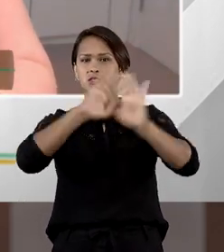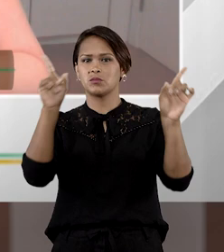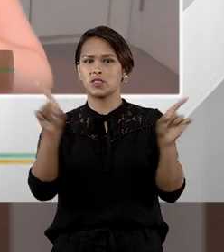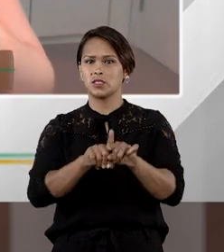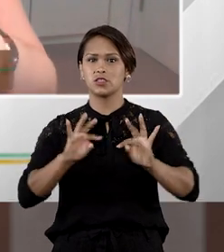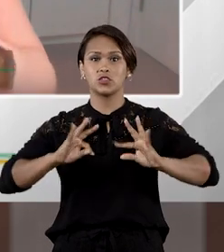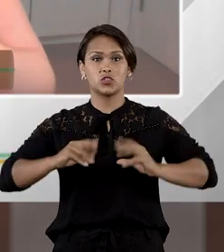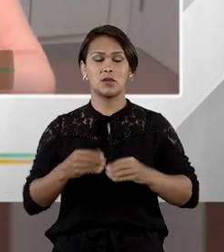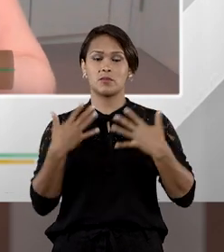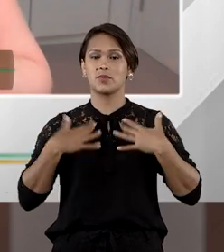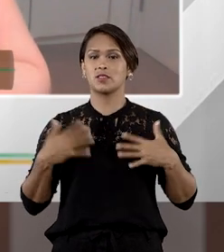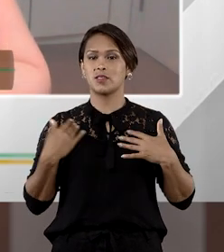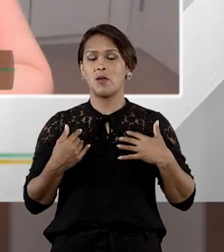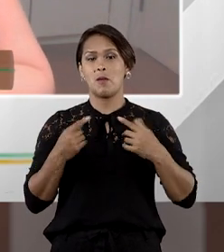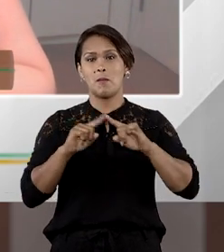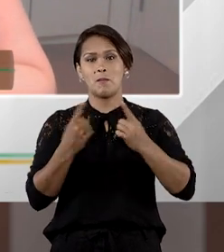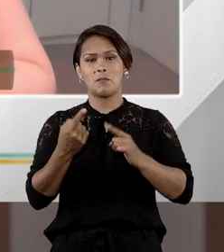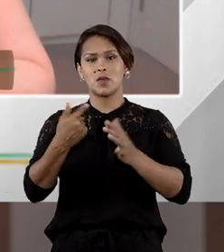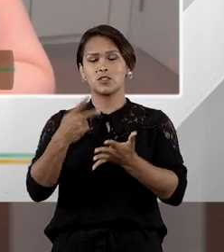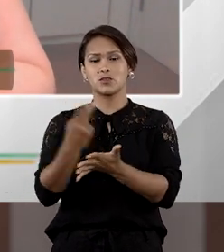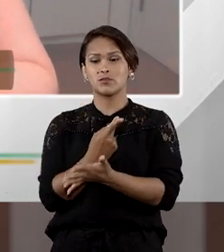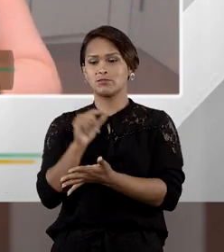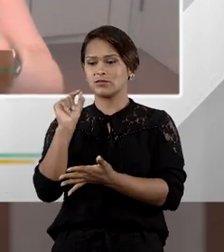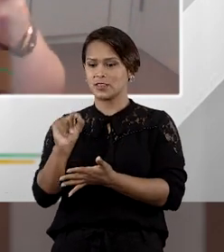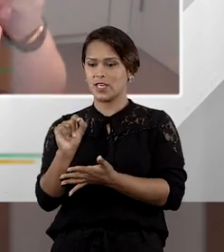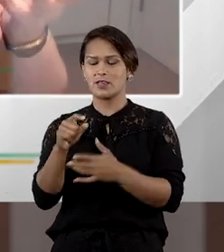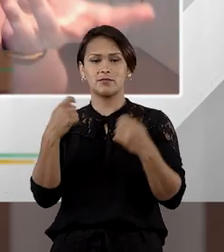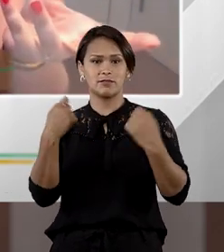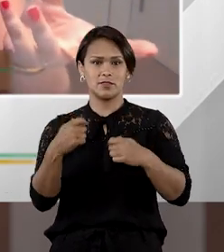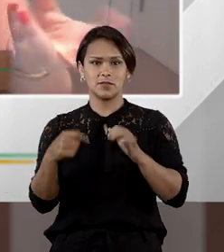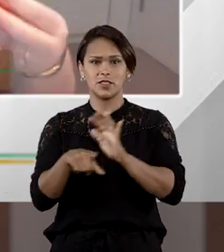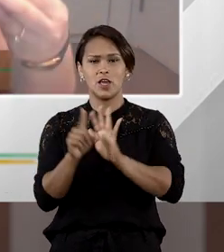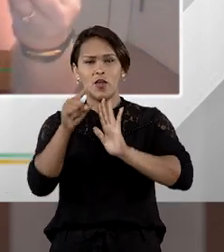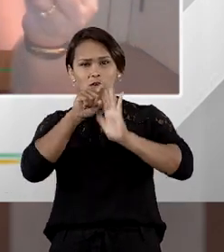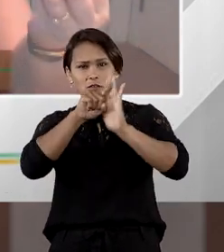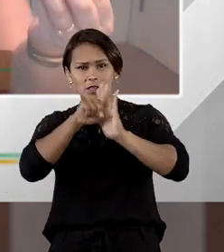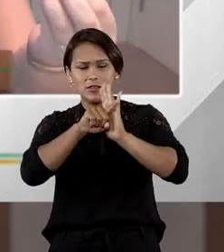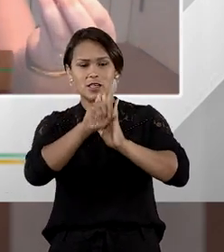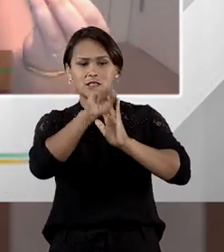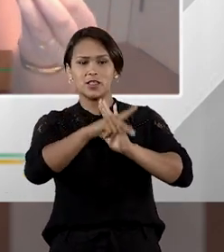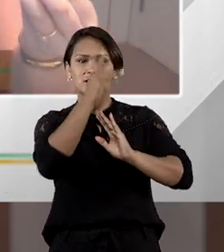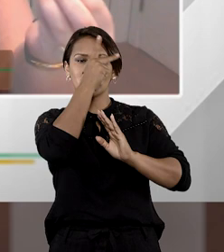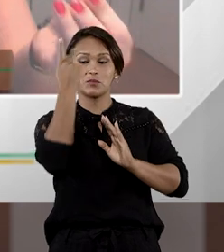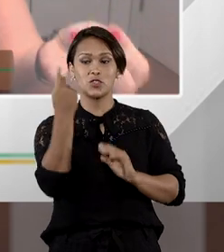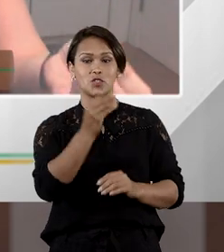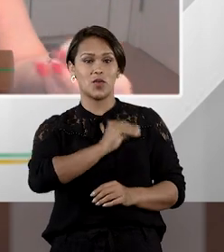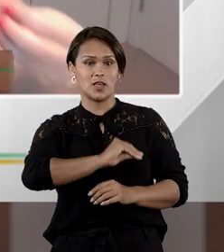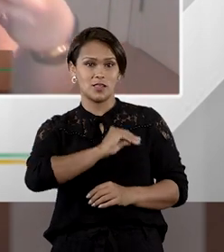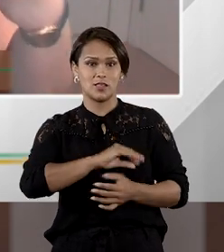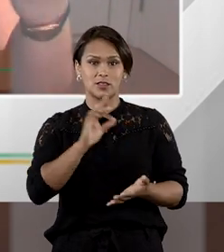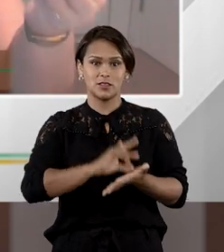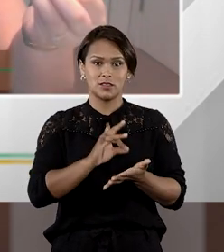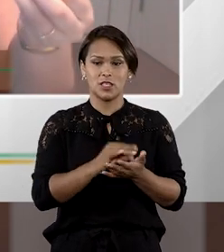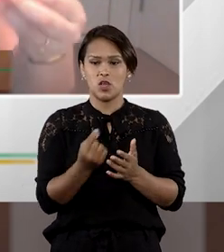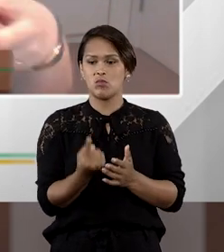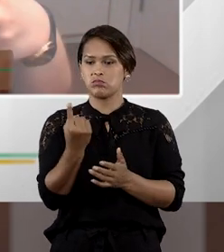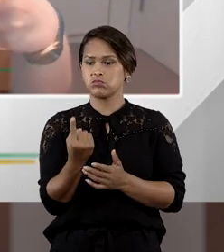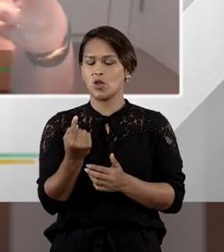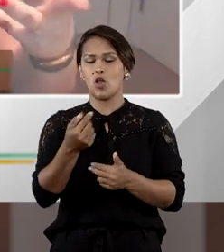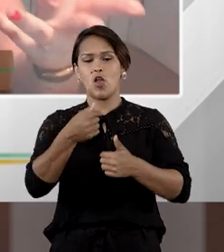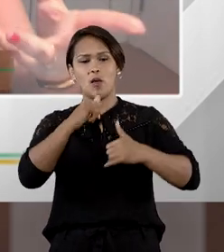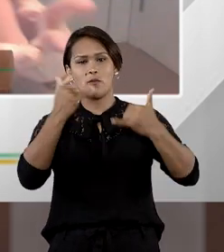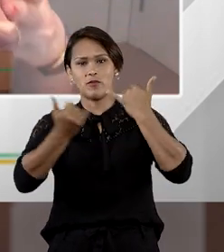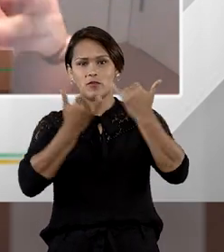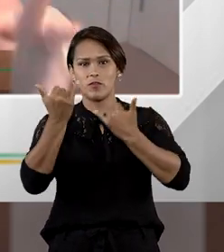tranquilo. Mas, muitas vezes, isso não acontece, e aí vai ser preciso verificar quanto essa pessoa ganha, como esses dados aí vão